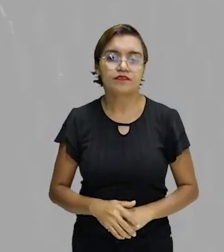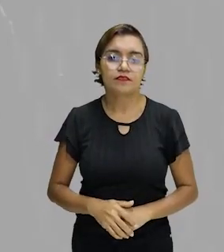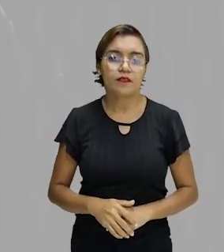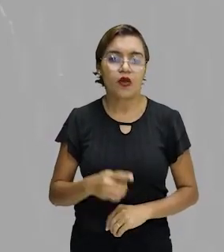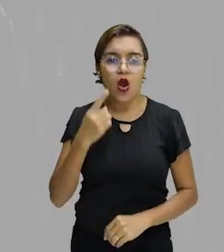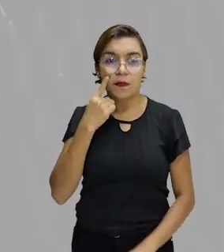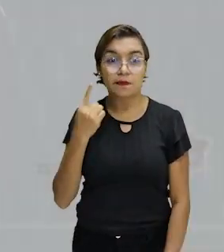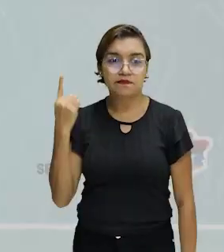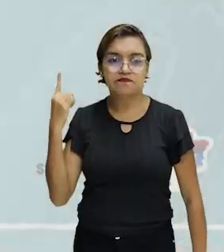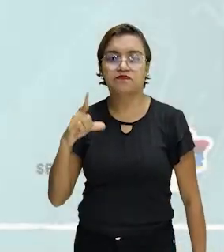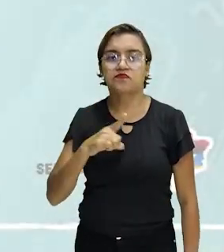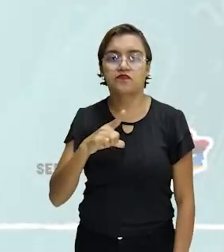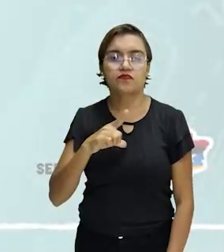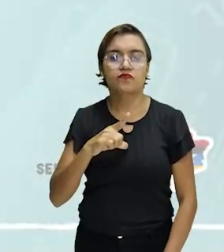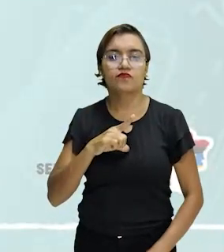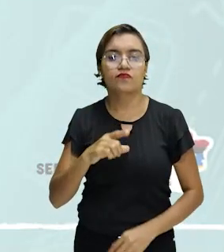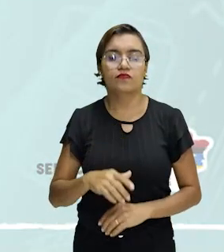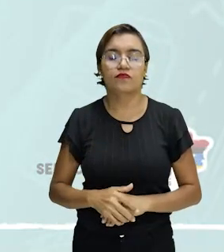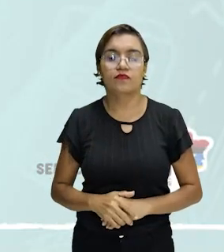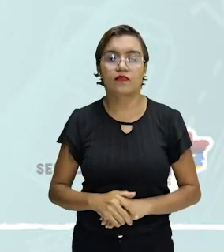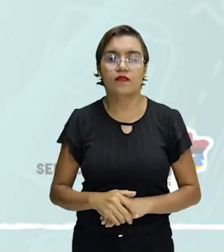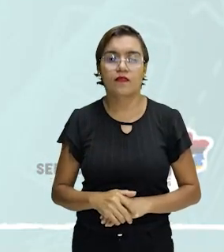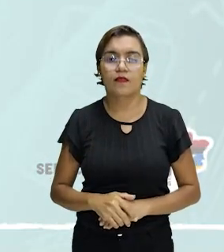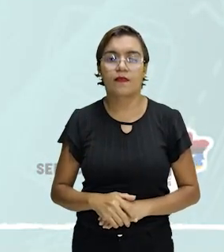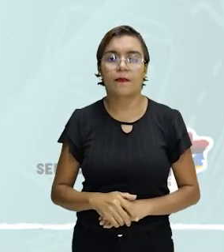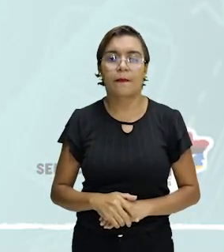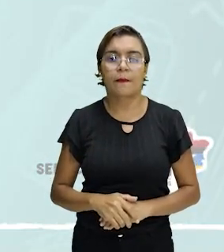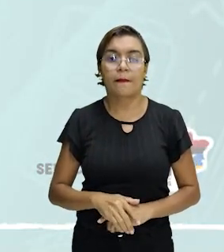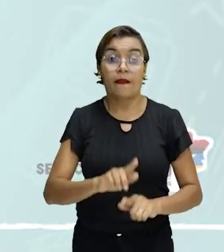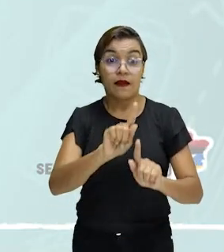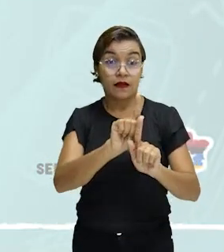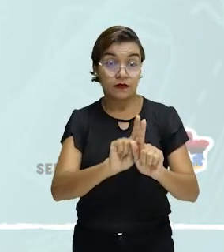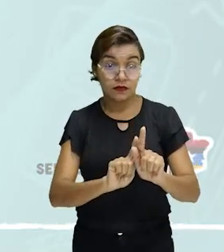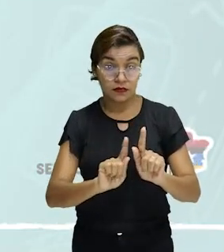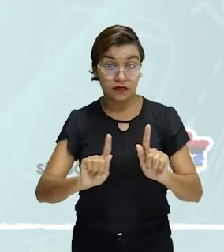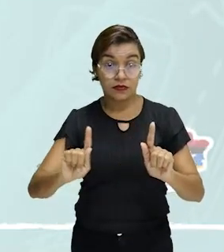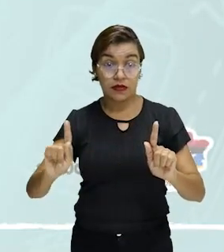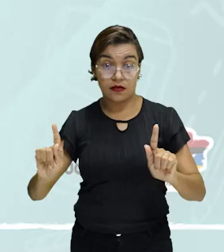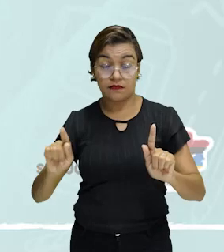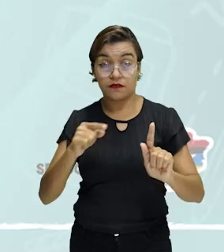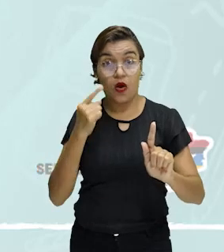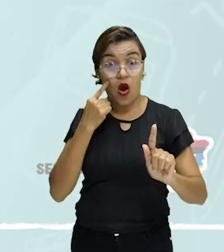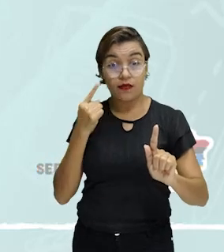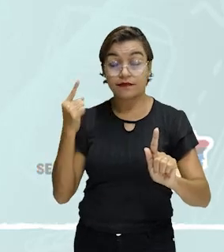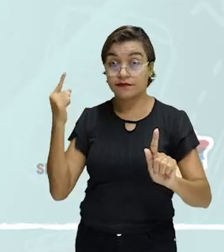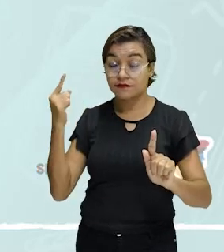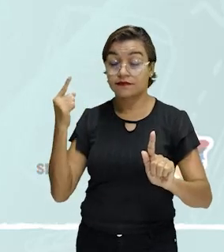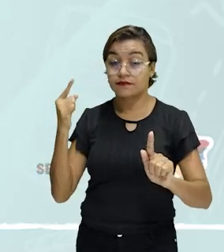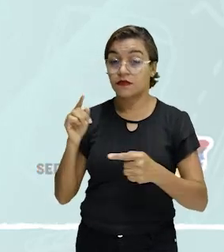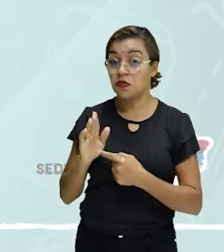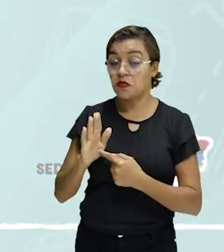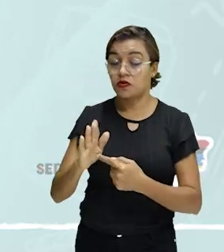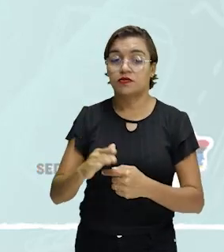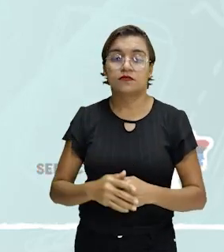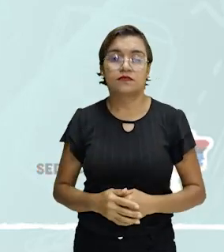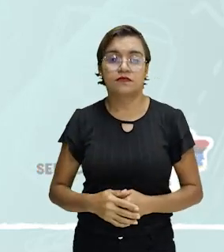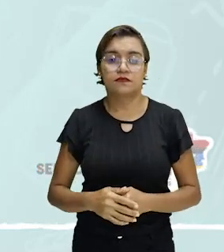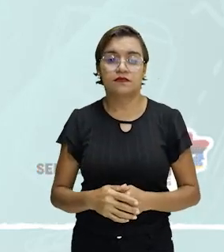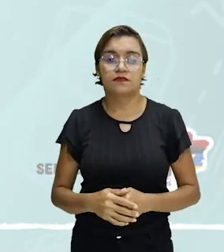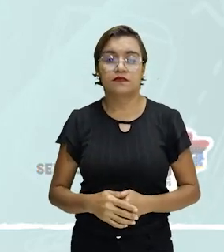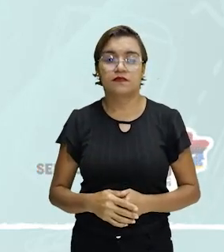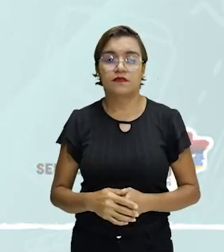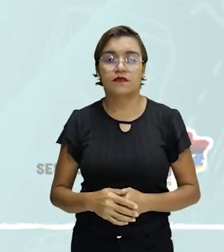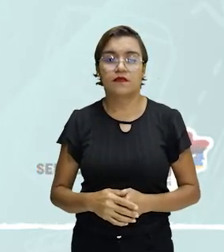Certo? Nós temos aqui os gráficos possíveis, certo? Bom, a alternativa